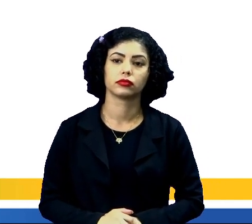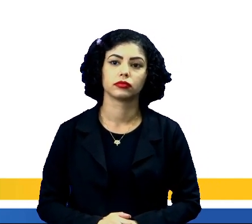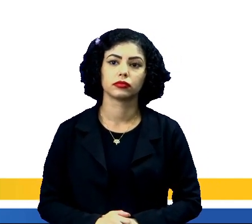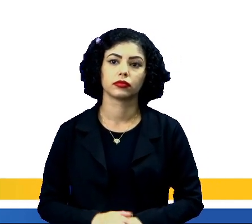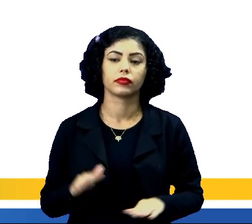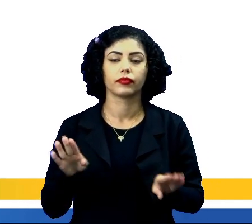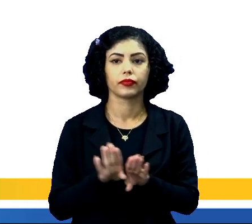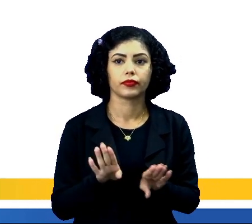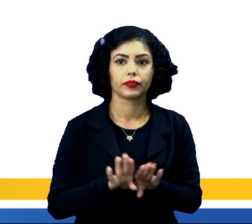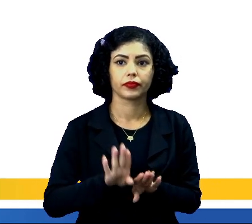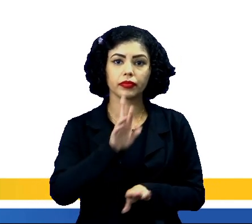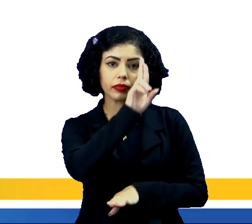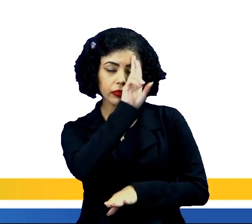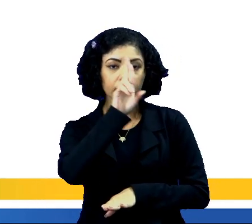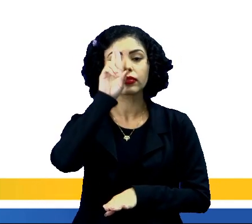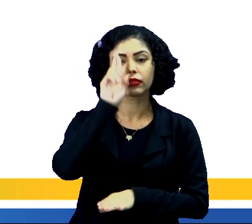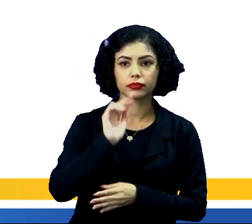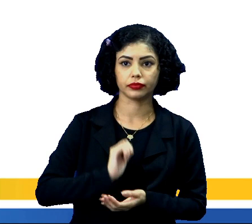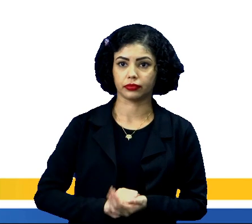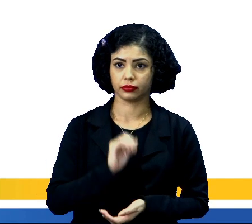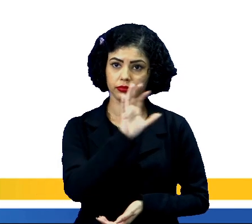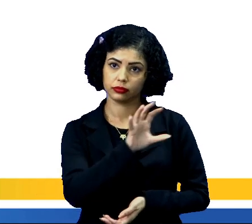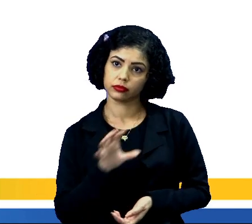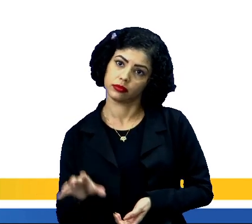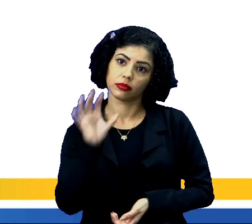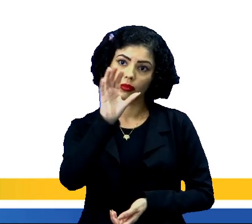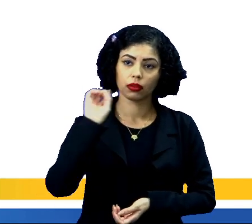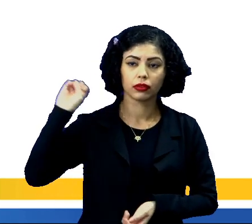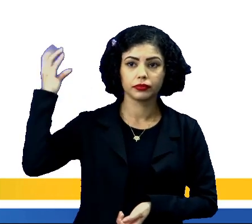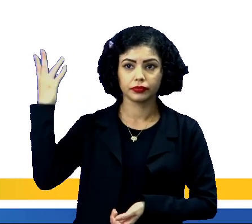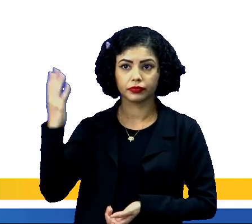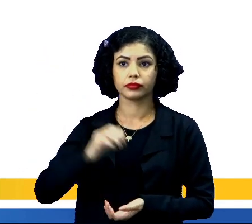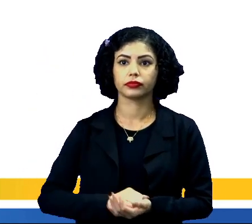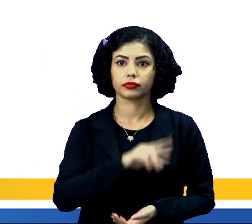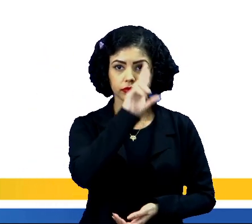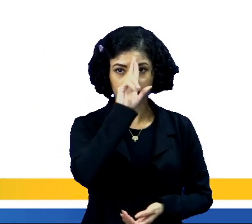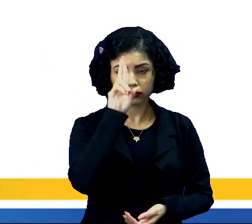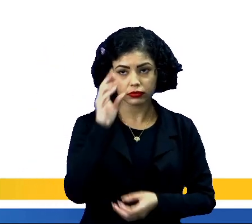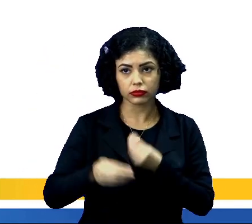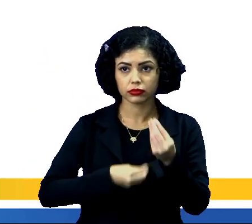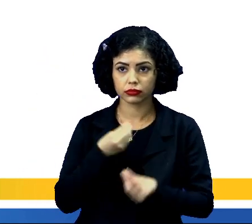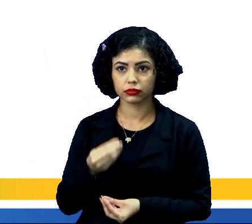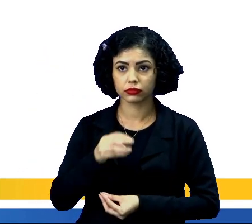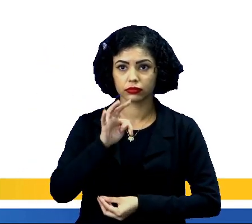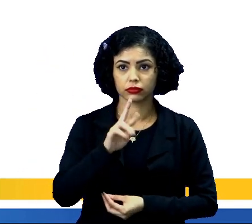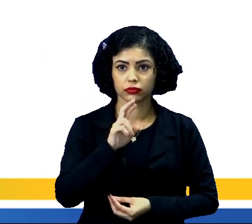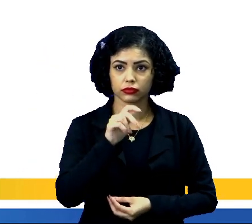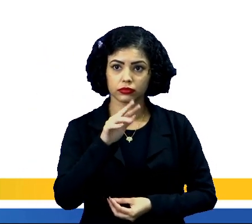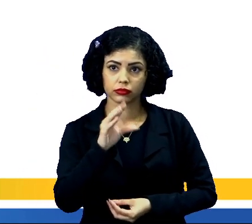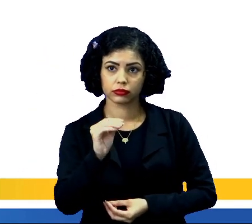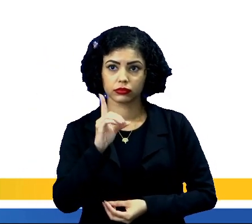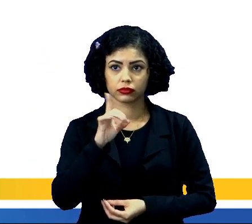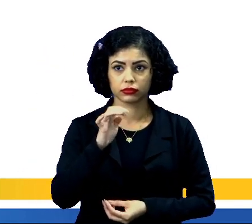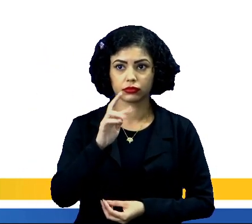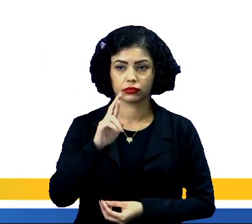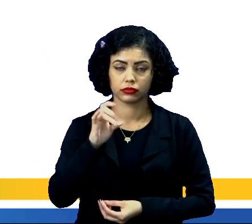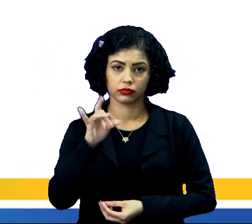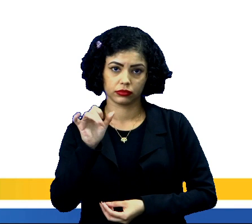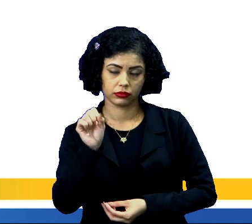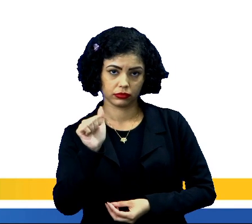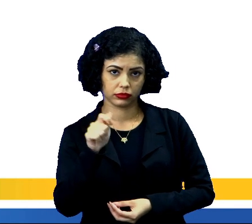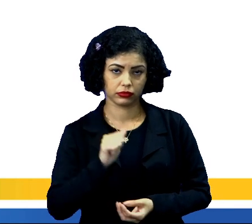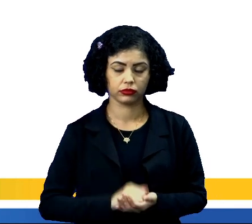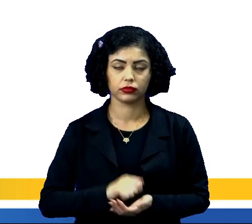E temos também mapa histórico, né? Mapeamento de acontecimentos históricos, como o Tratado de Tordesilhas. Né? Esse aqui a gente